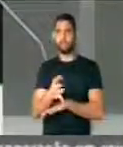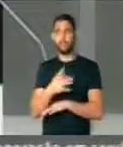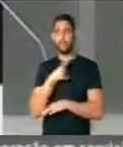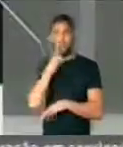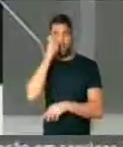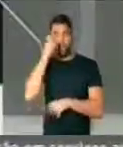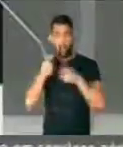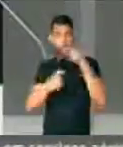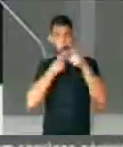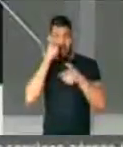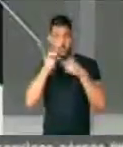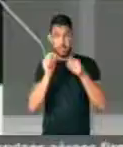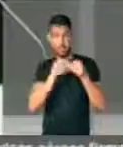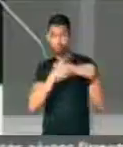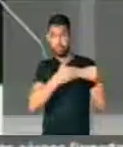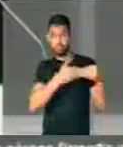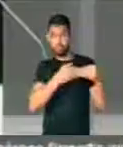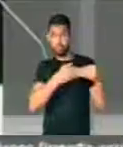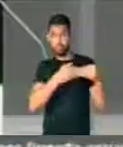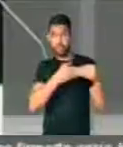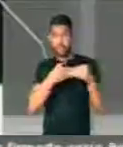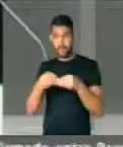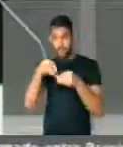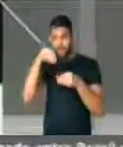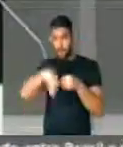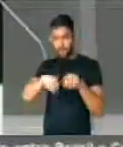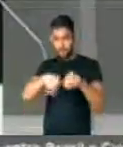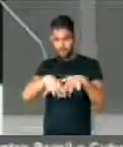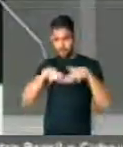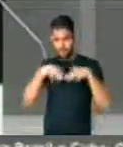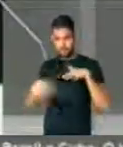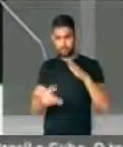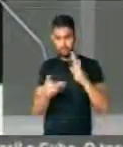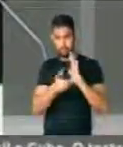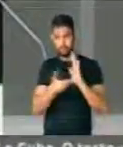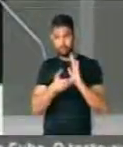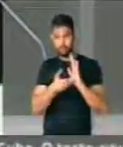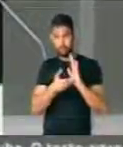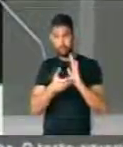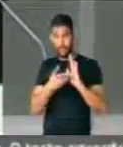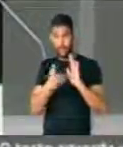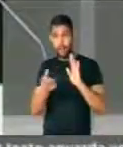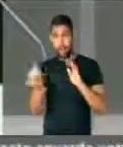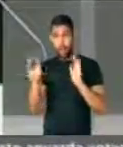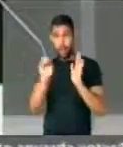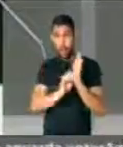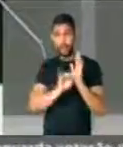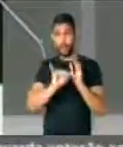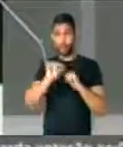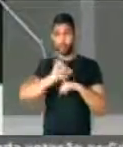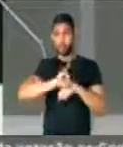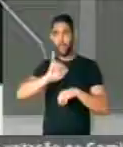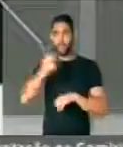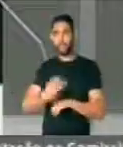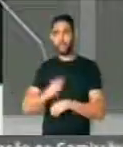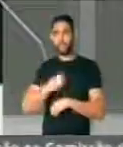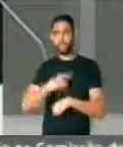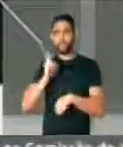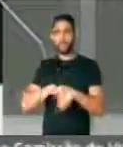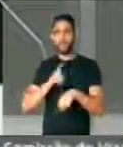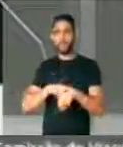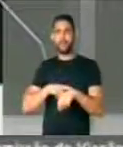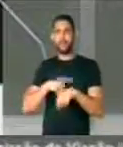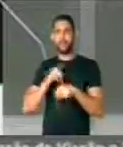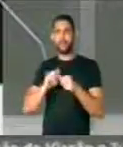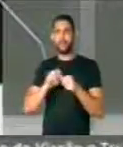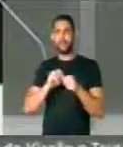o intuito de trazer para o plenário dessa casa, infelizmente se aproveitando desse momento